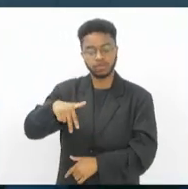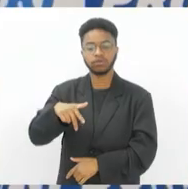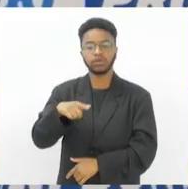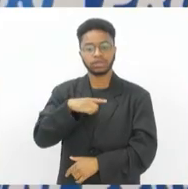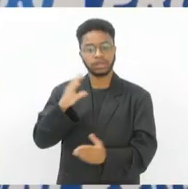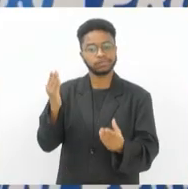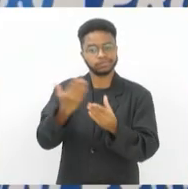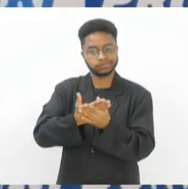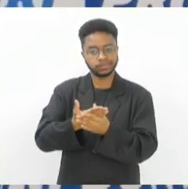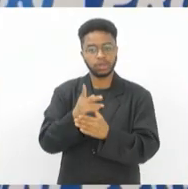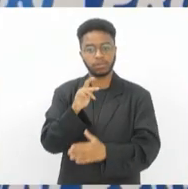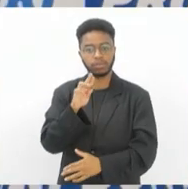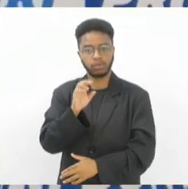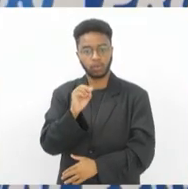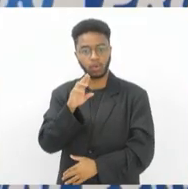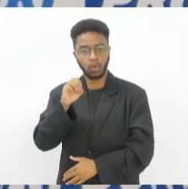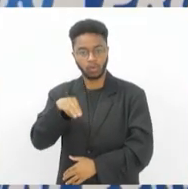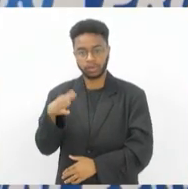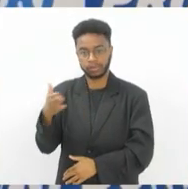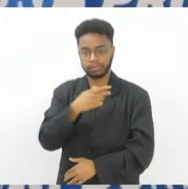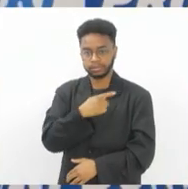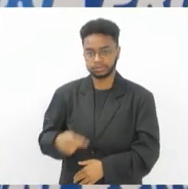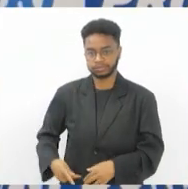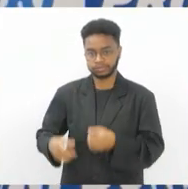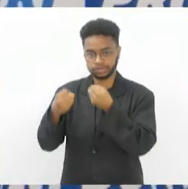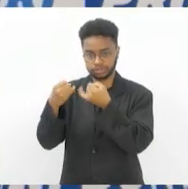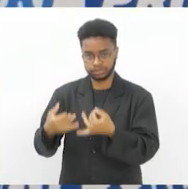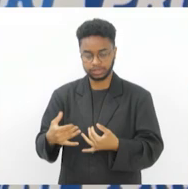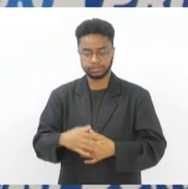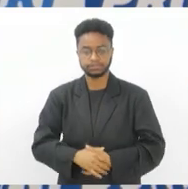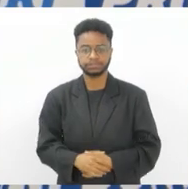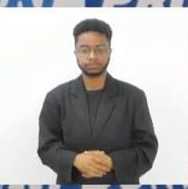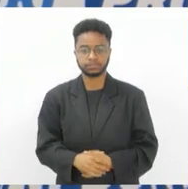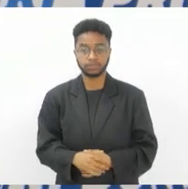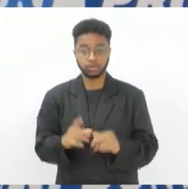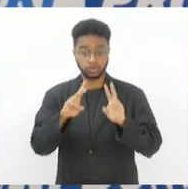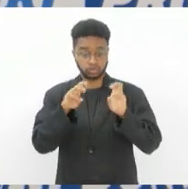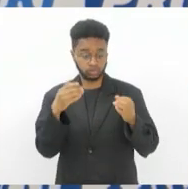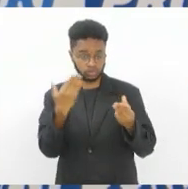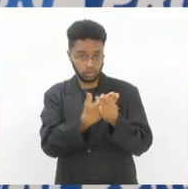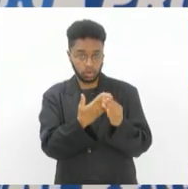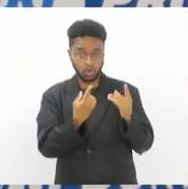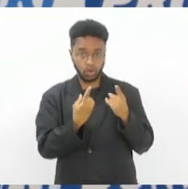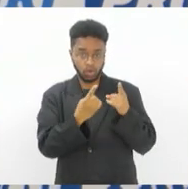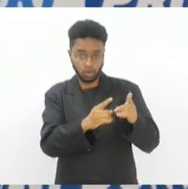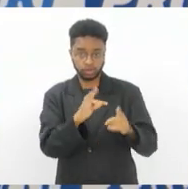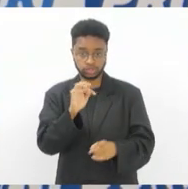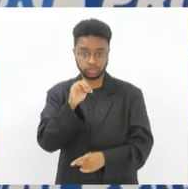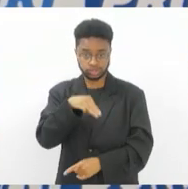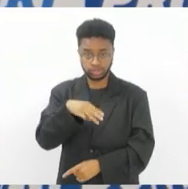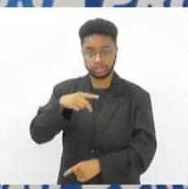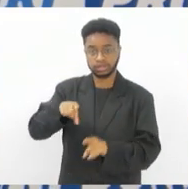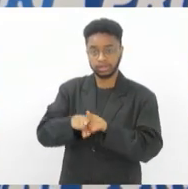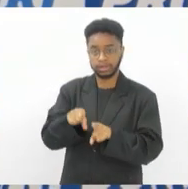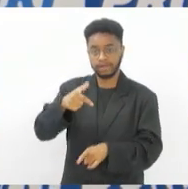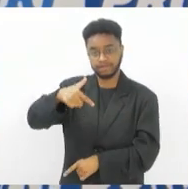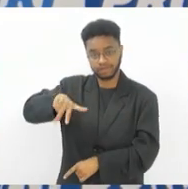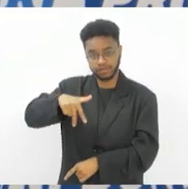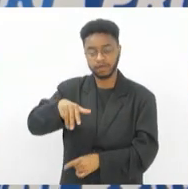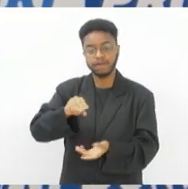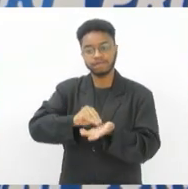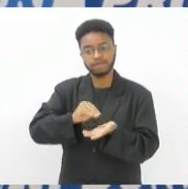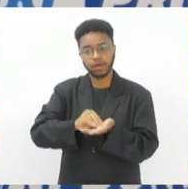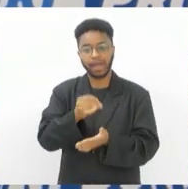Procon, como explica o presidente Cássio Coelho. Em relação às ações contra as operadoras TIM e Vivo, ainda estão